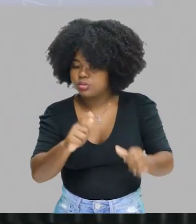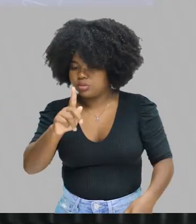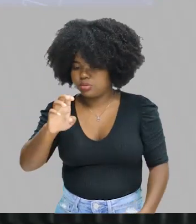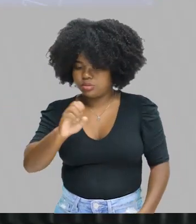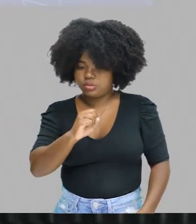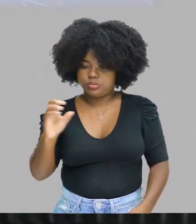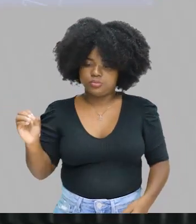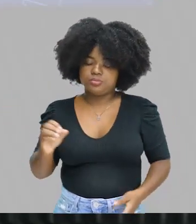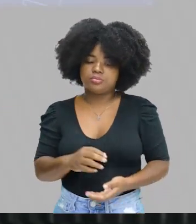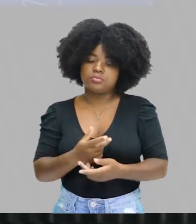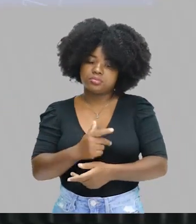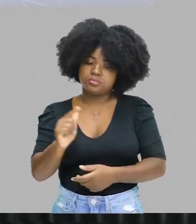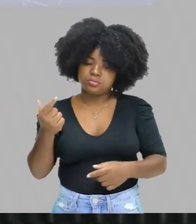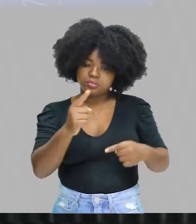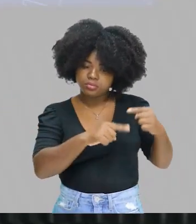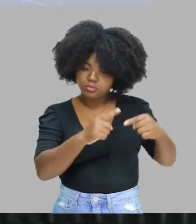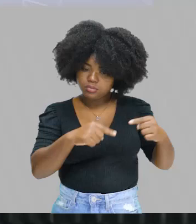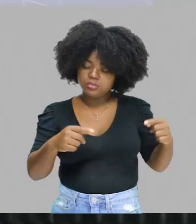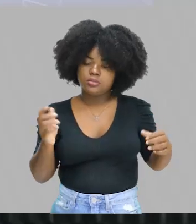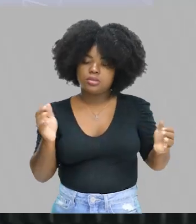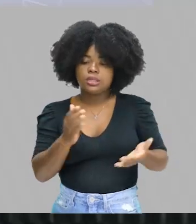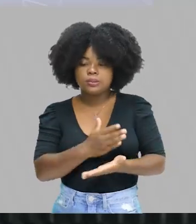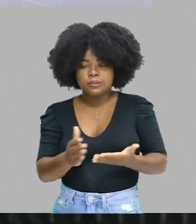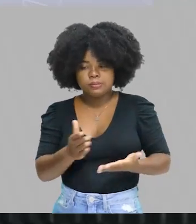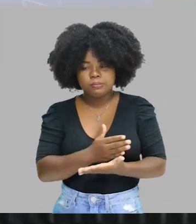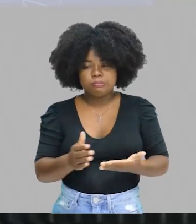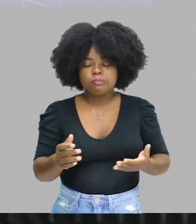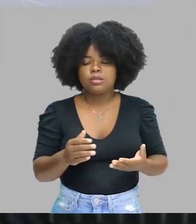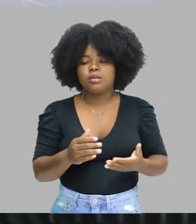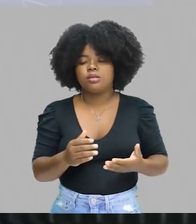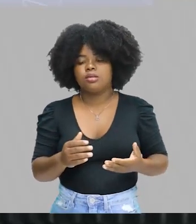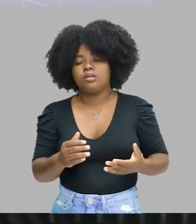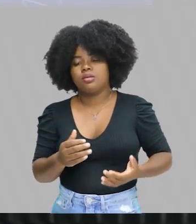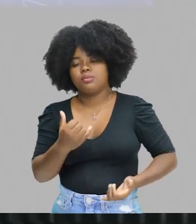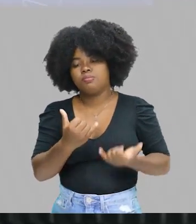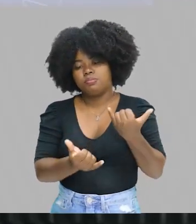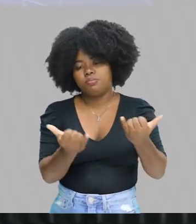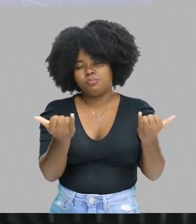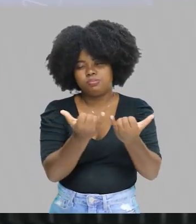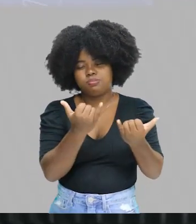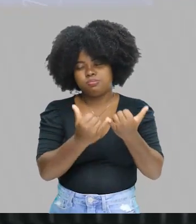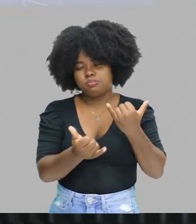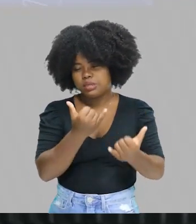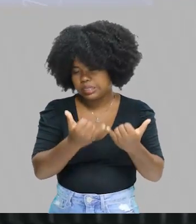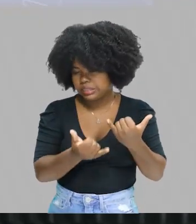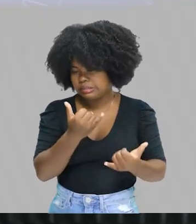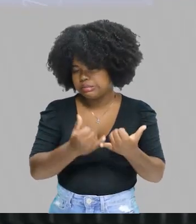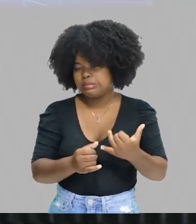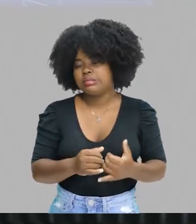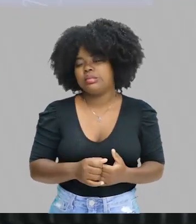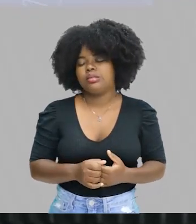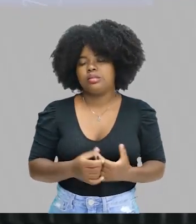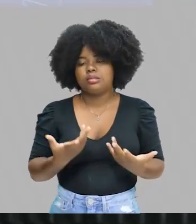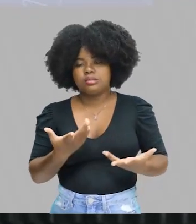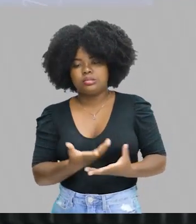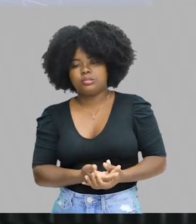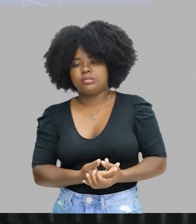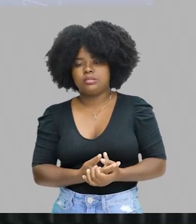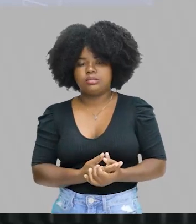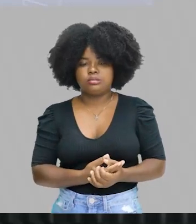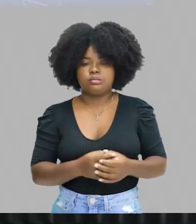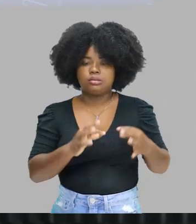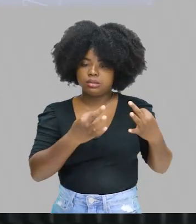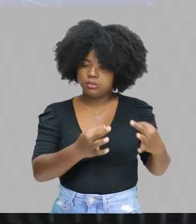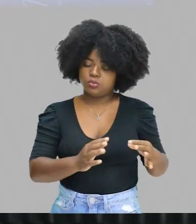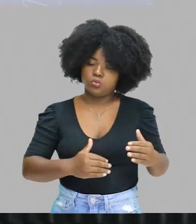o poliuretano, uma espuma, que parece uma espuma mesmo, só que mais dura. Você só chega e cola. Você mesmo pode fazer o faça você mesmo em casa, porque existem tecnologias